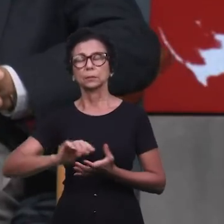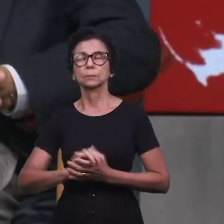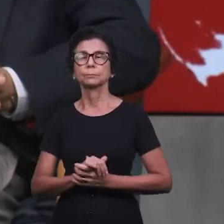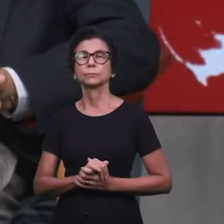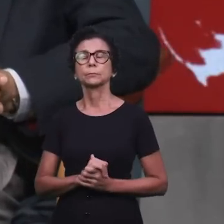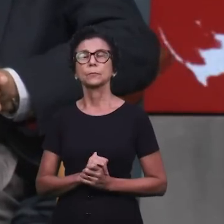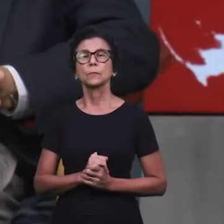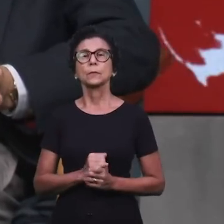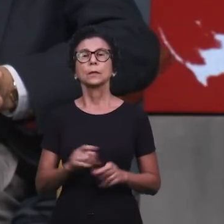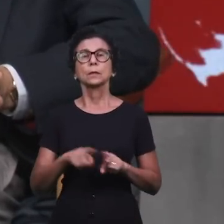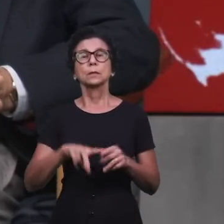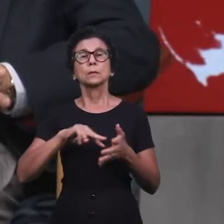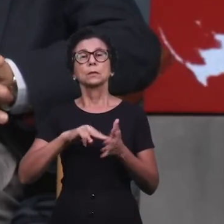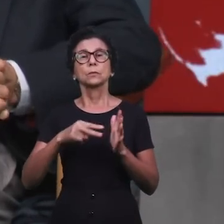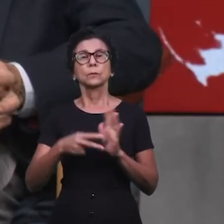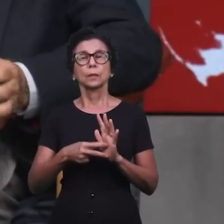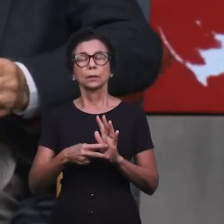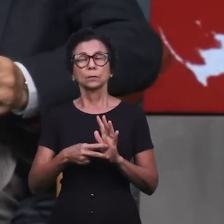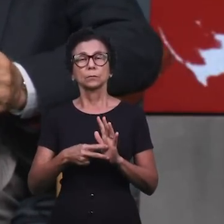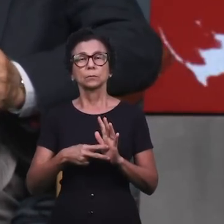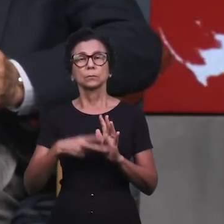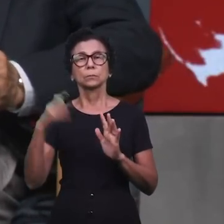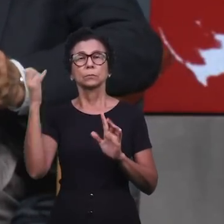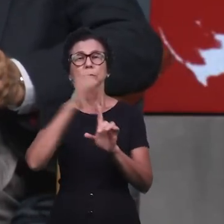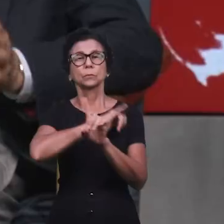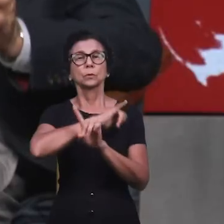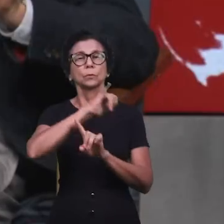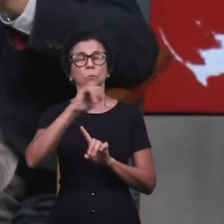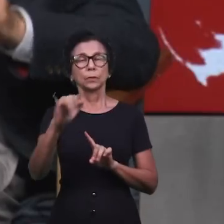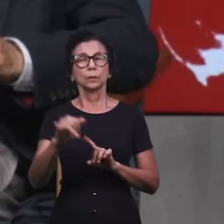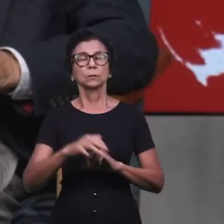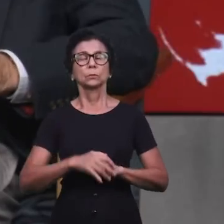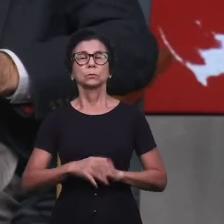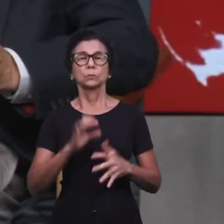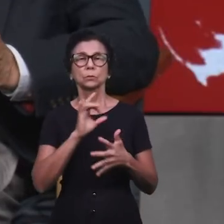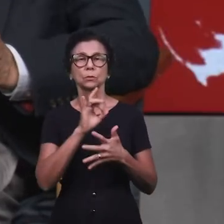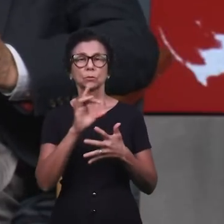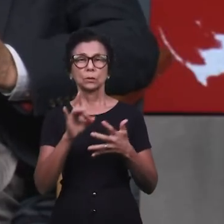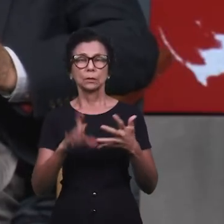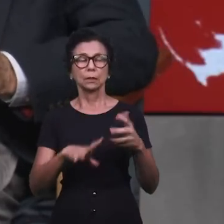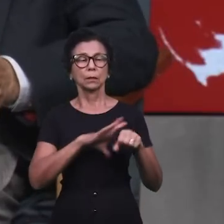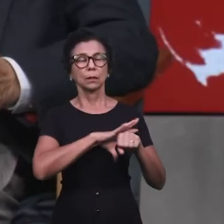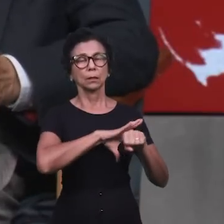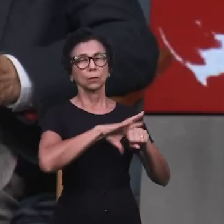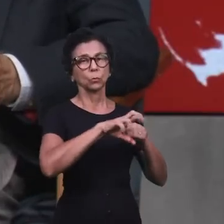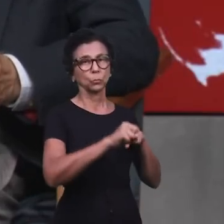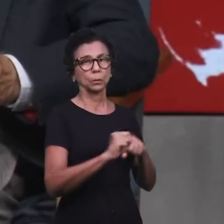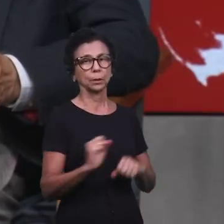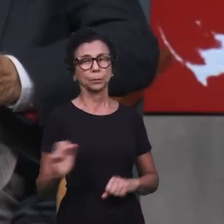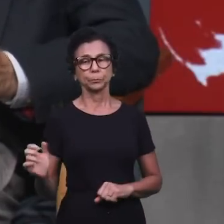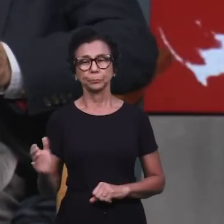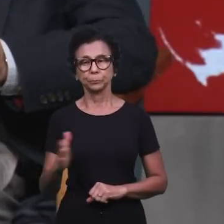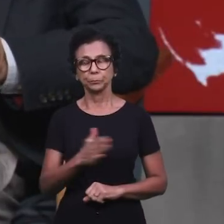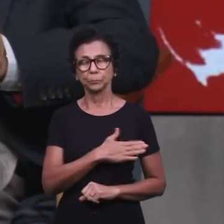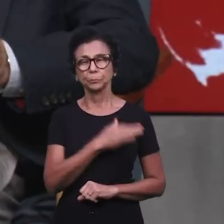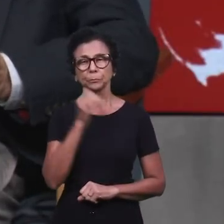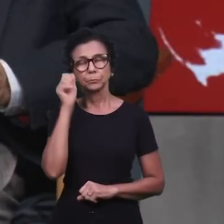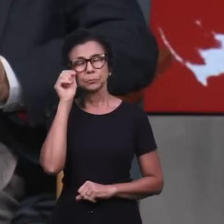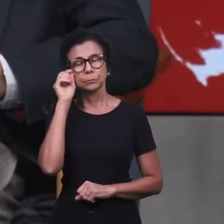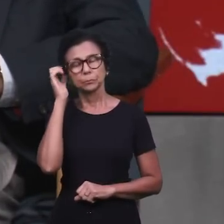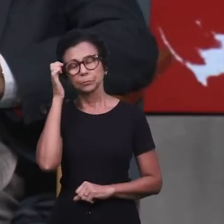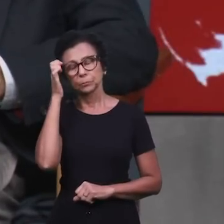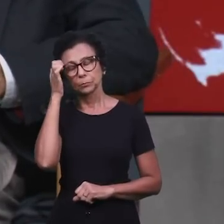e o significado profético de cada uma delas. Para falarmos da ceia, nós temos